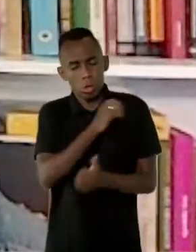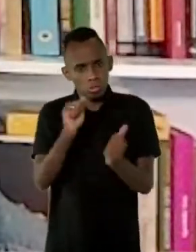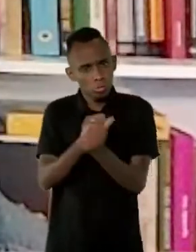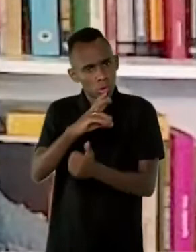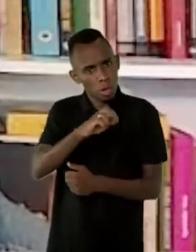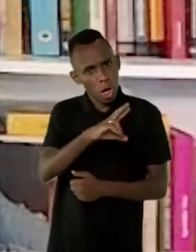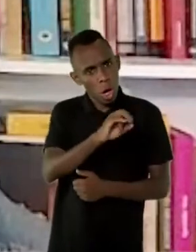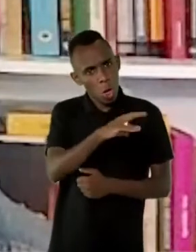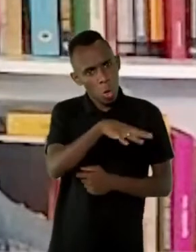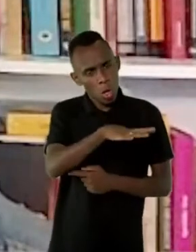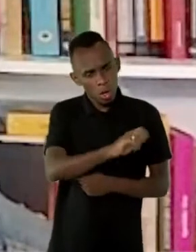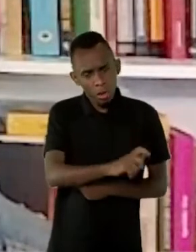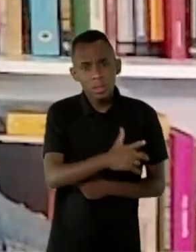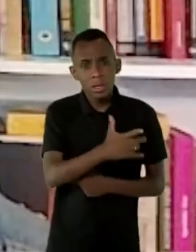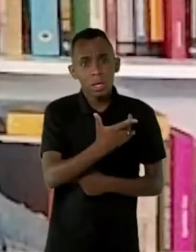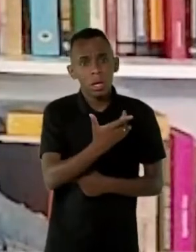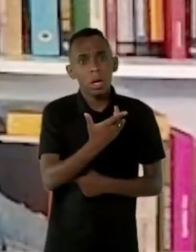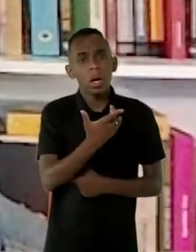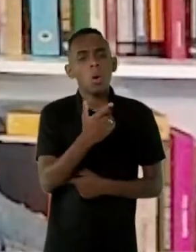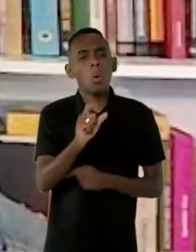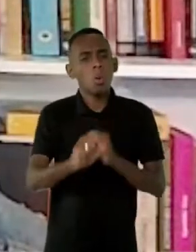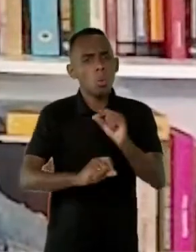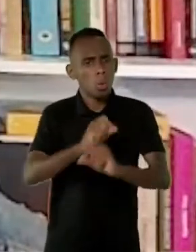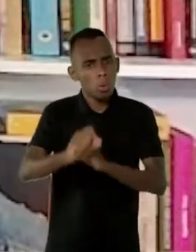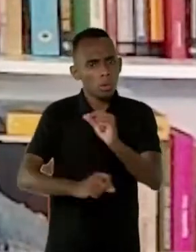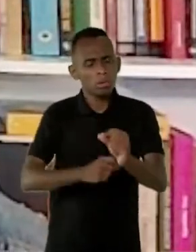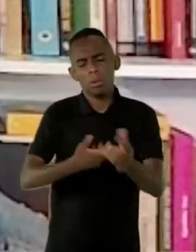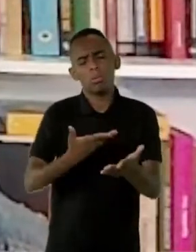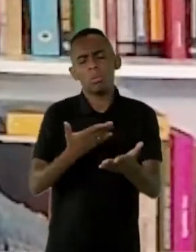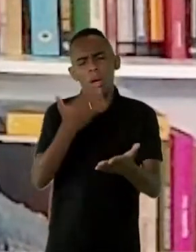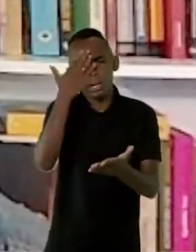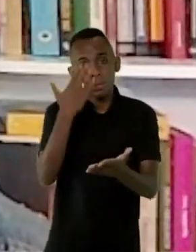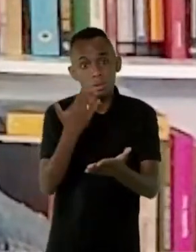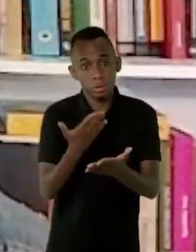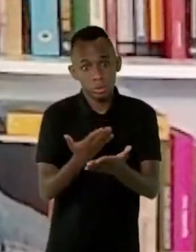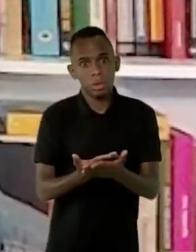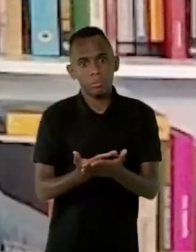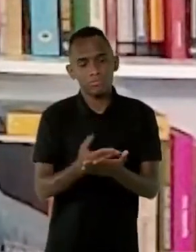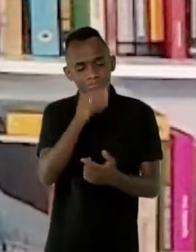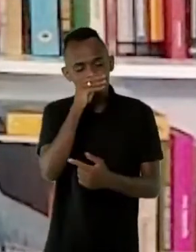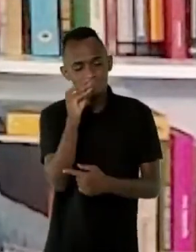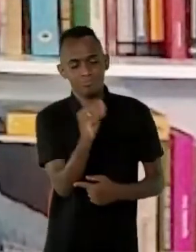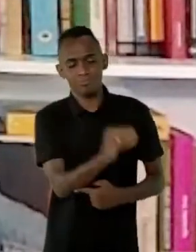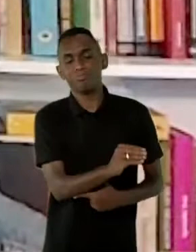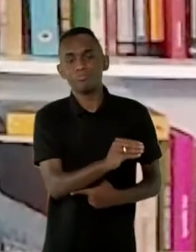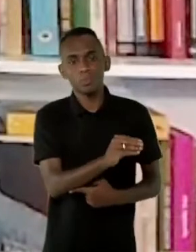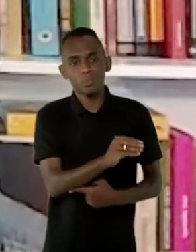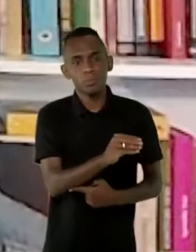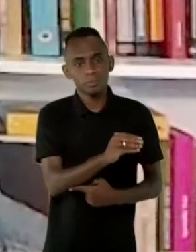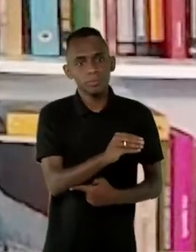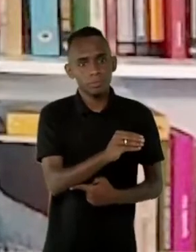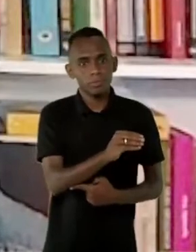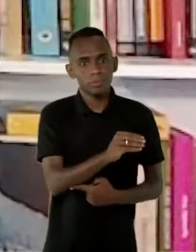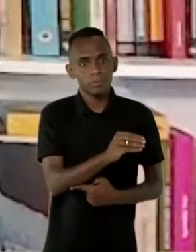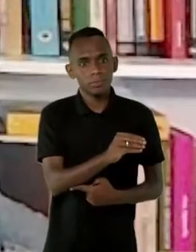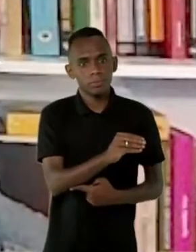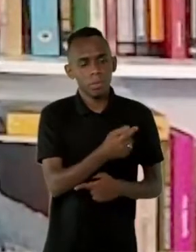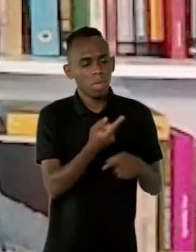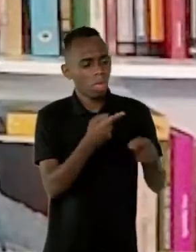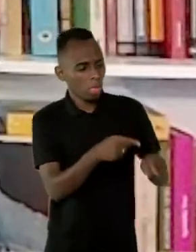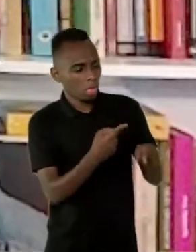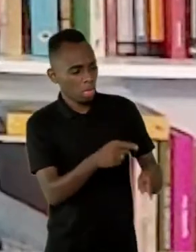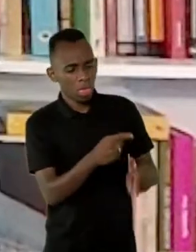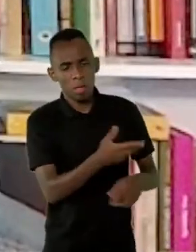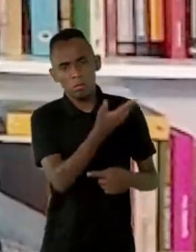alguma maneira, Afonso, não apostar mais, ou seja, não cutucar o leão com